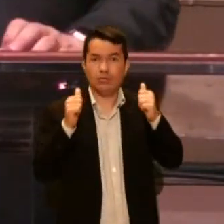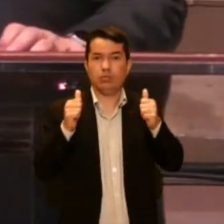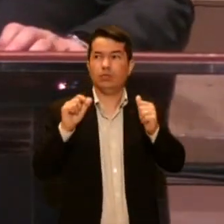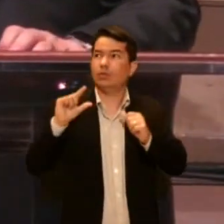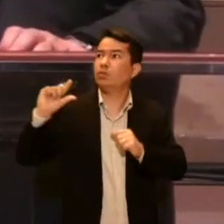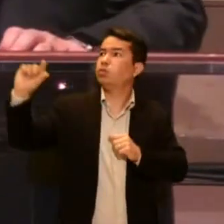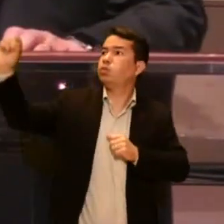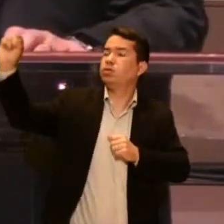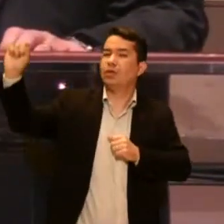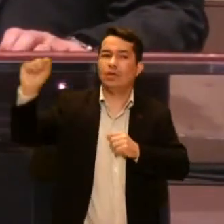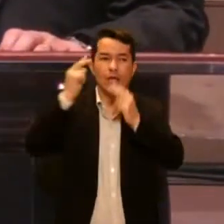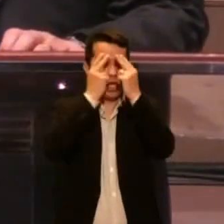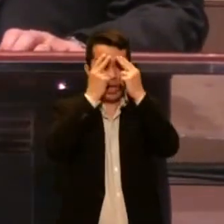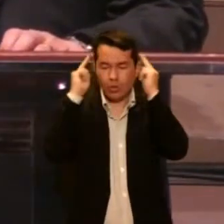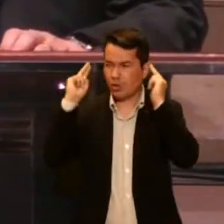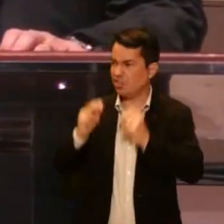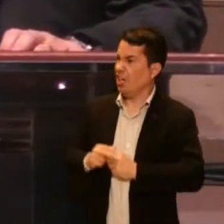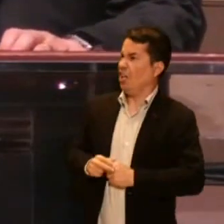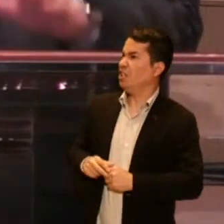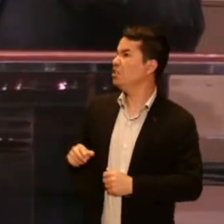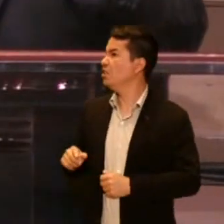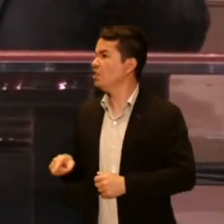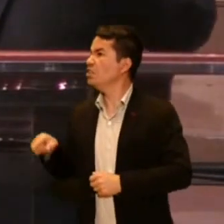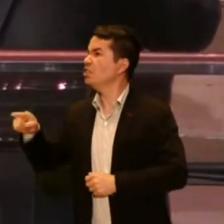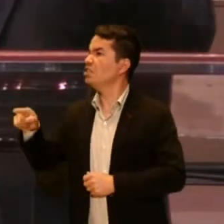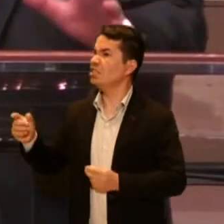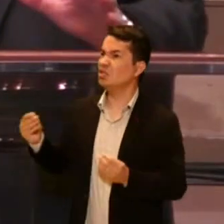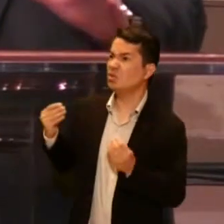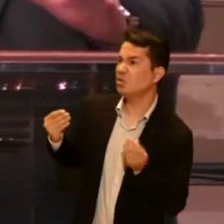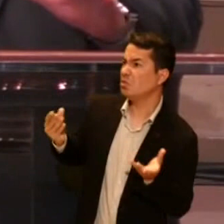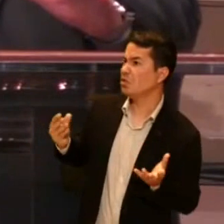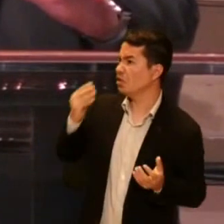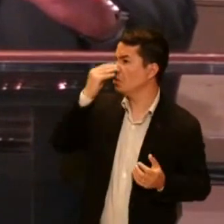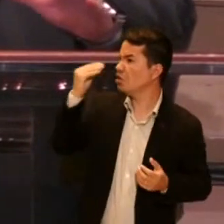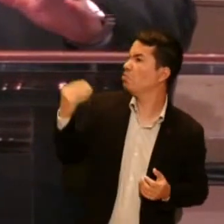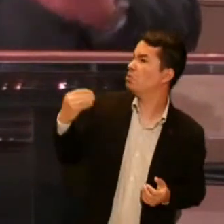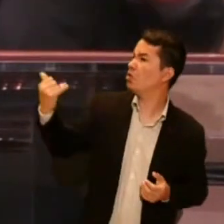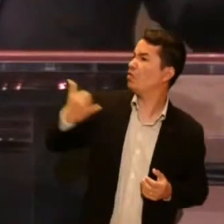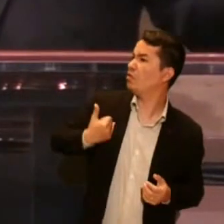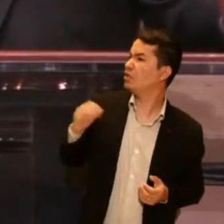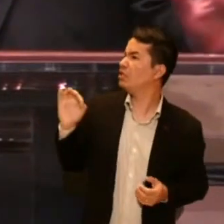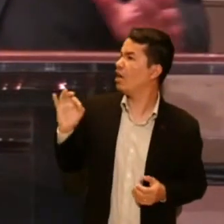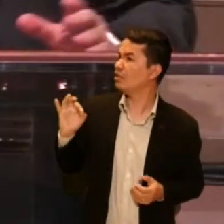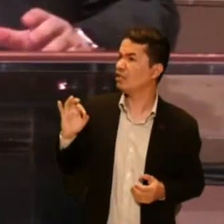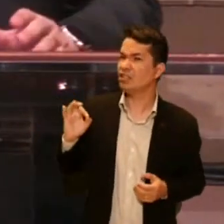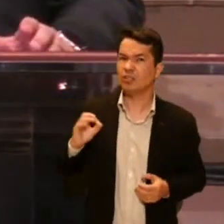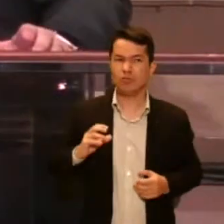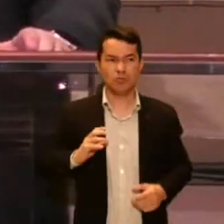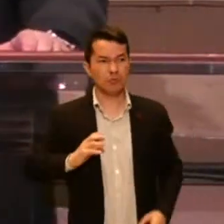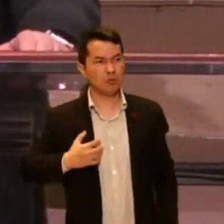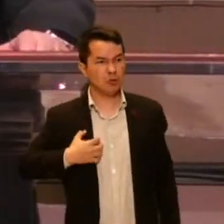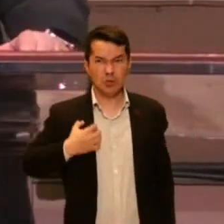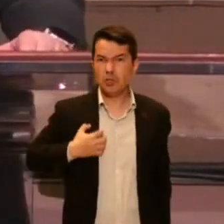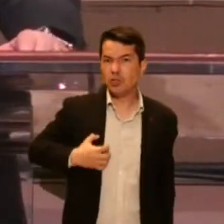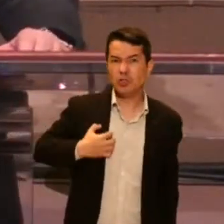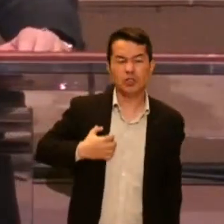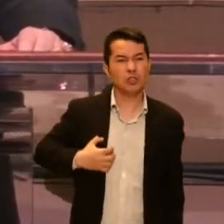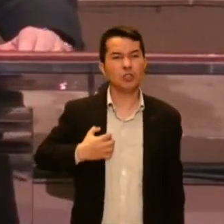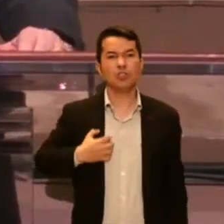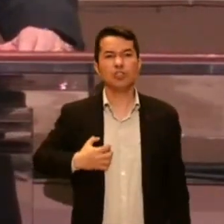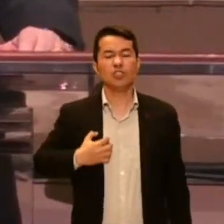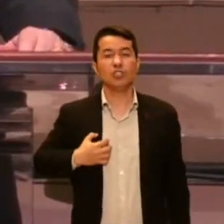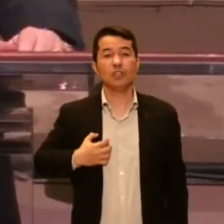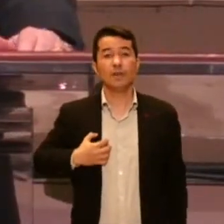pelos magos, ficou furioso e ordenou que matassem todos os meninos de 2 anos para baixo em Belém e